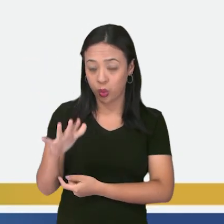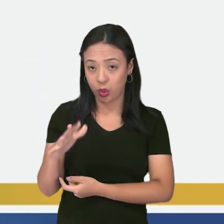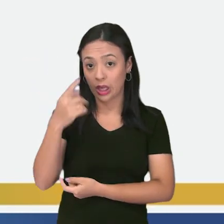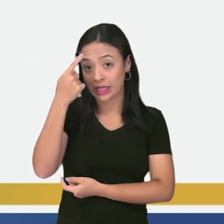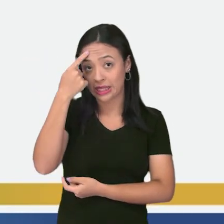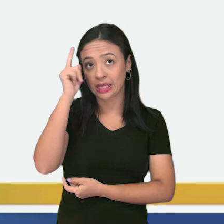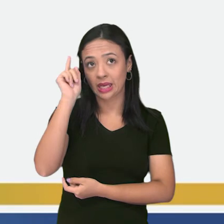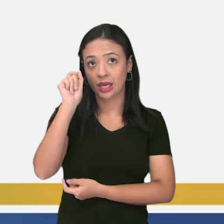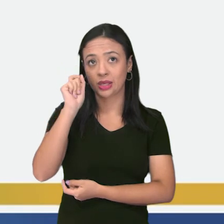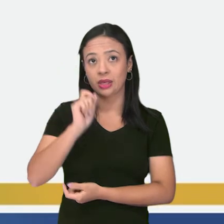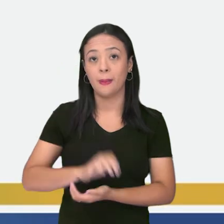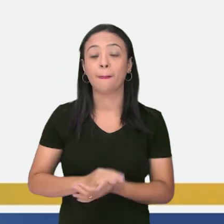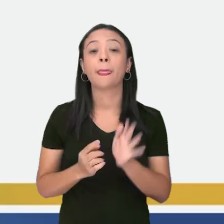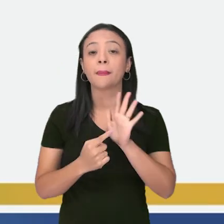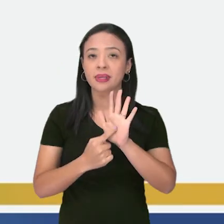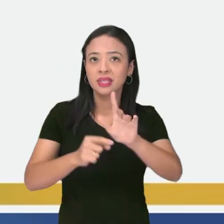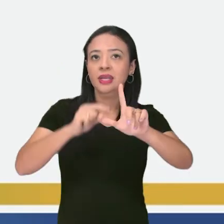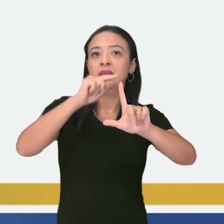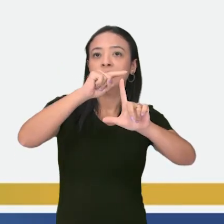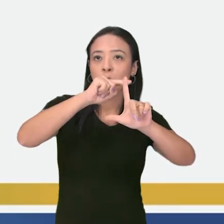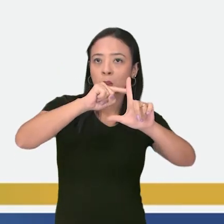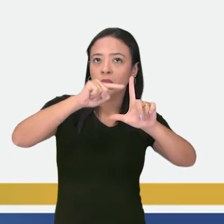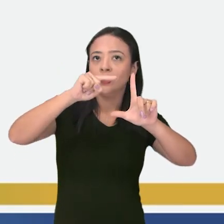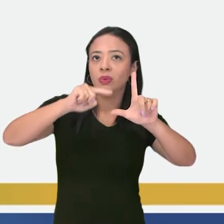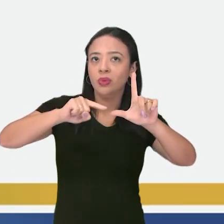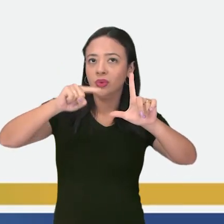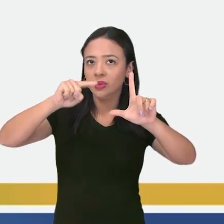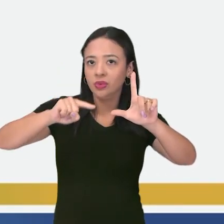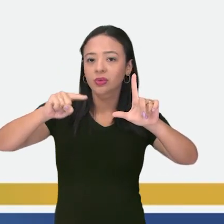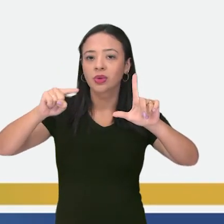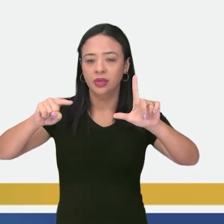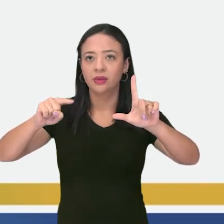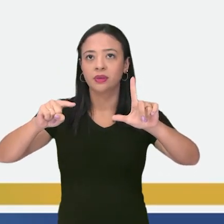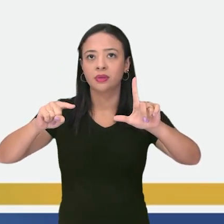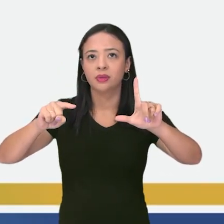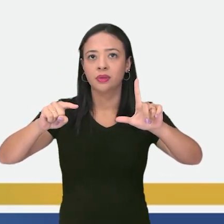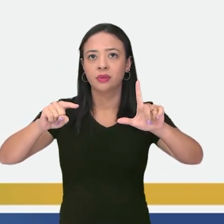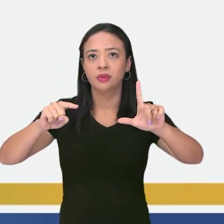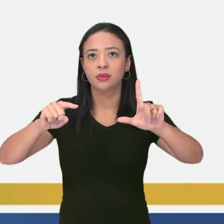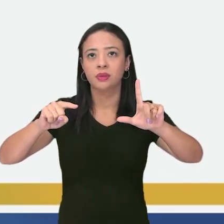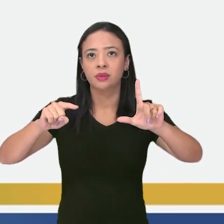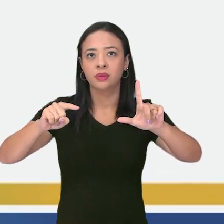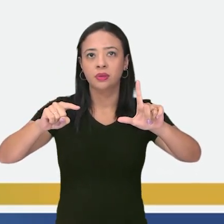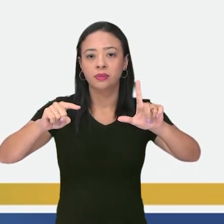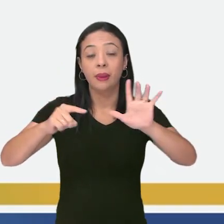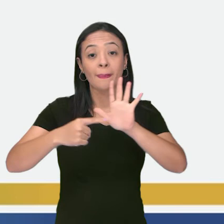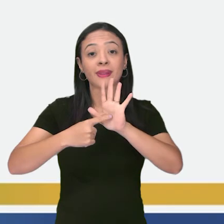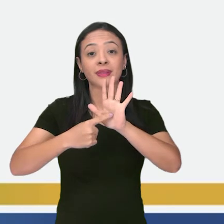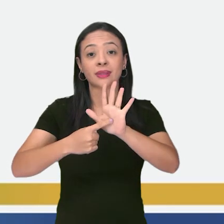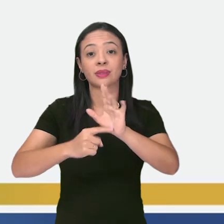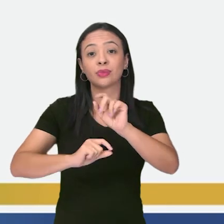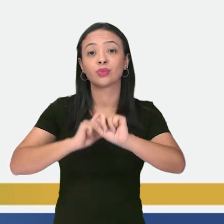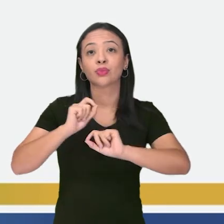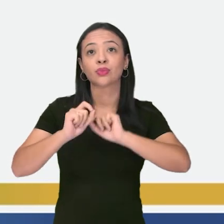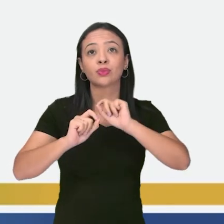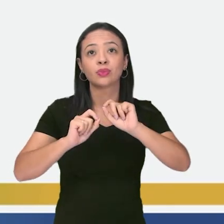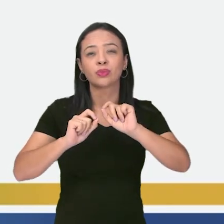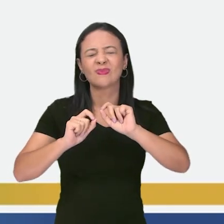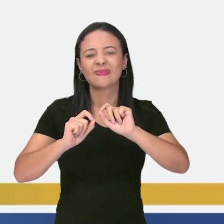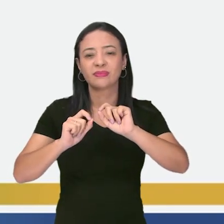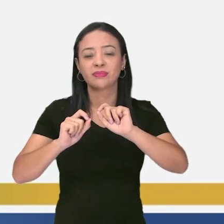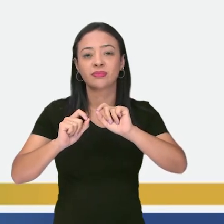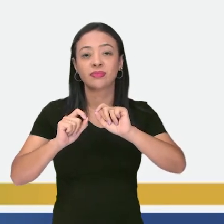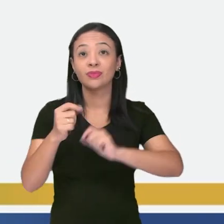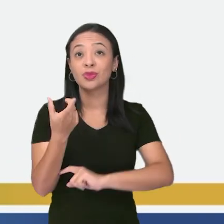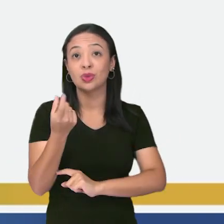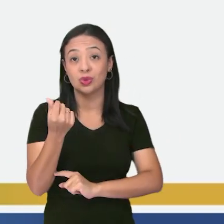idealizada é apresentado no gráfico a seguir, no qual o